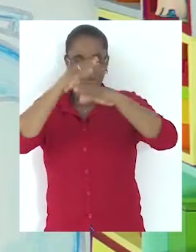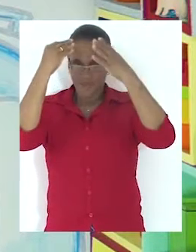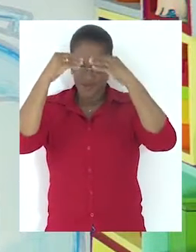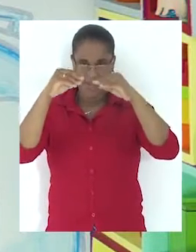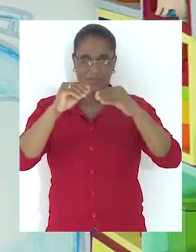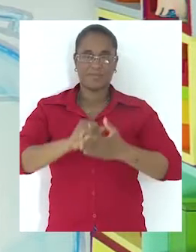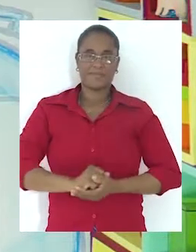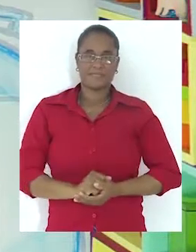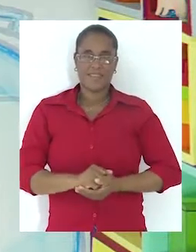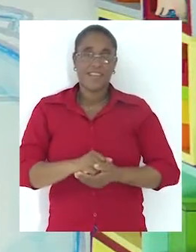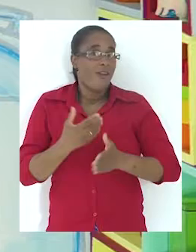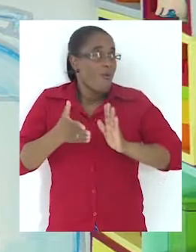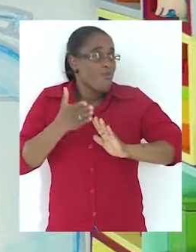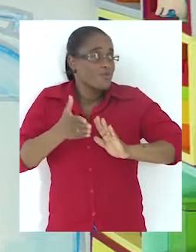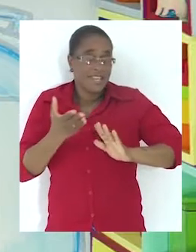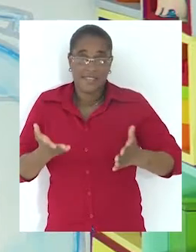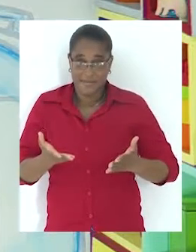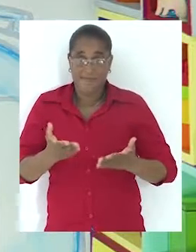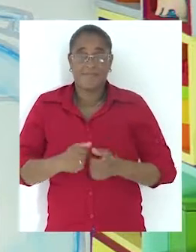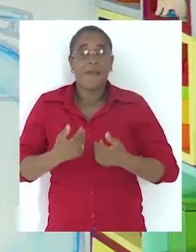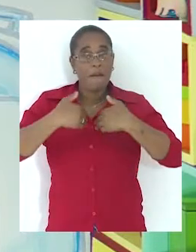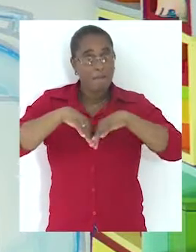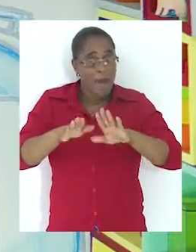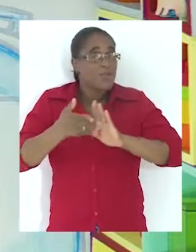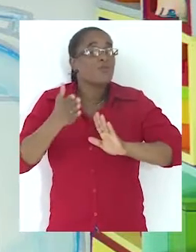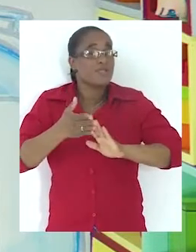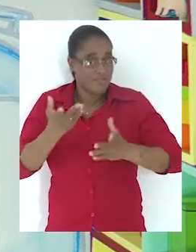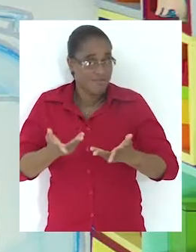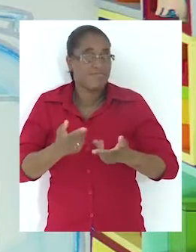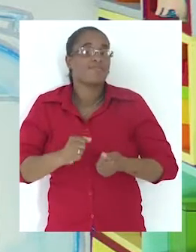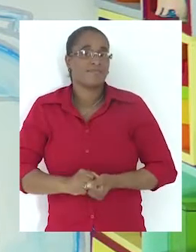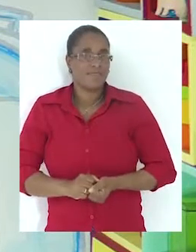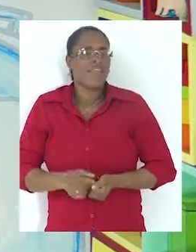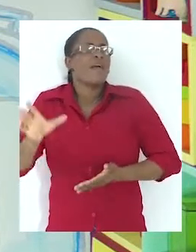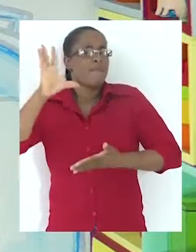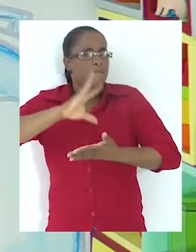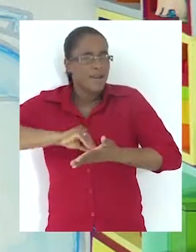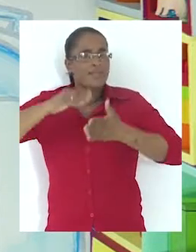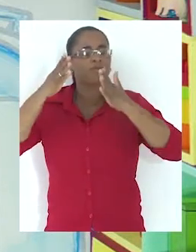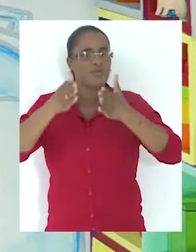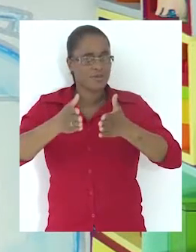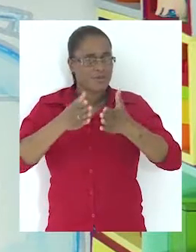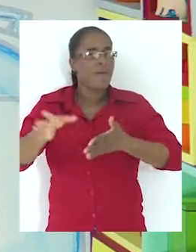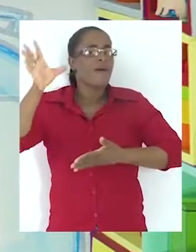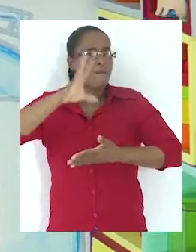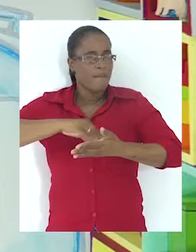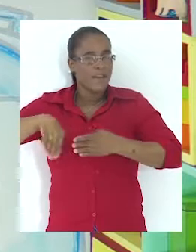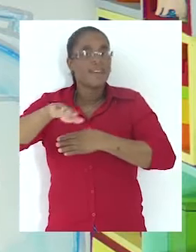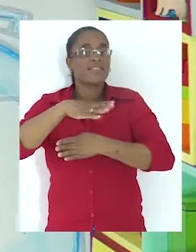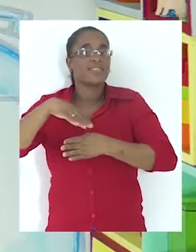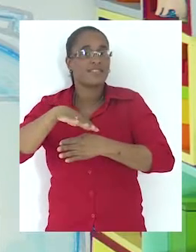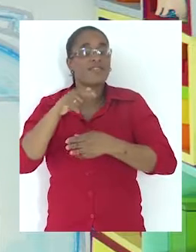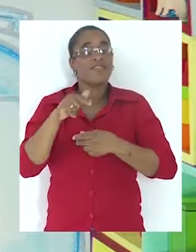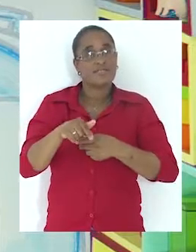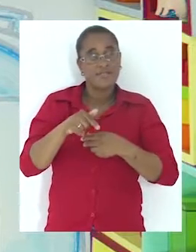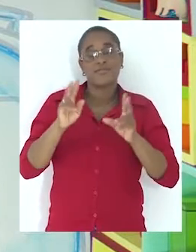educação. É urgente, mas urgente mesmo, mais colaboração, mais ação